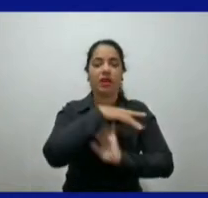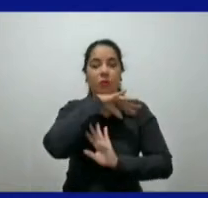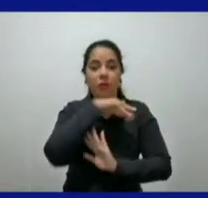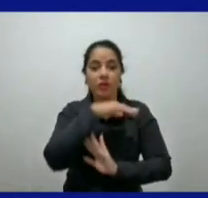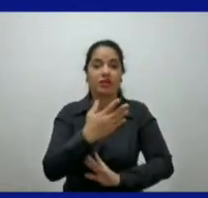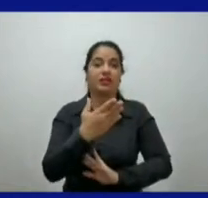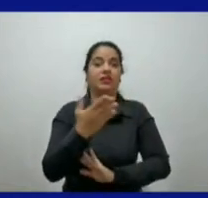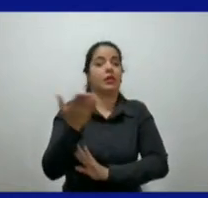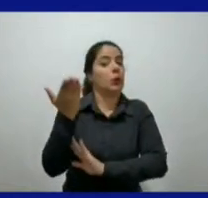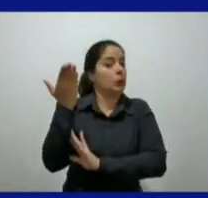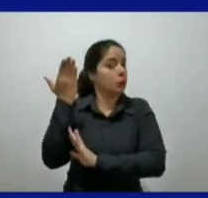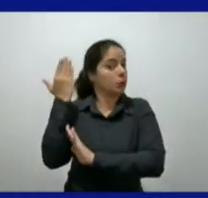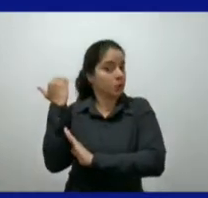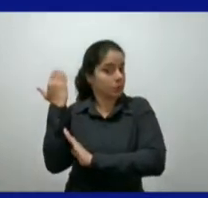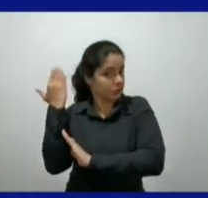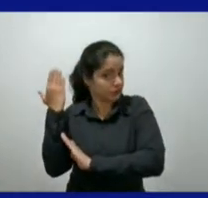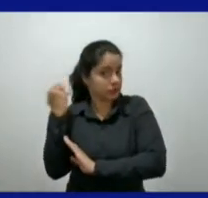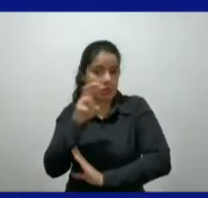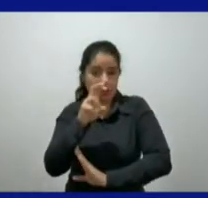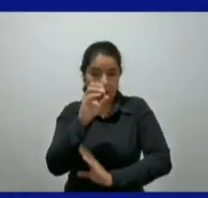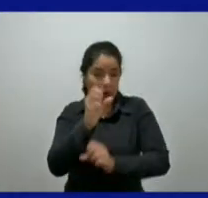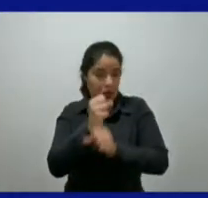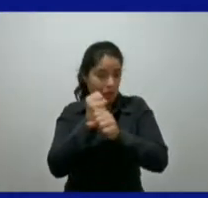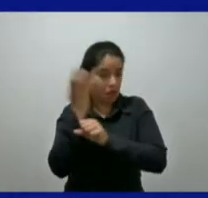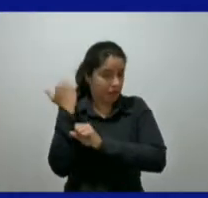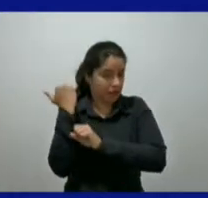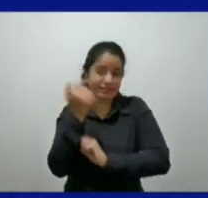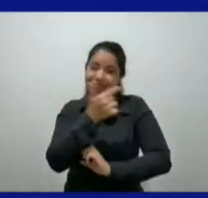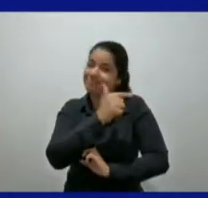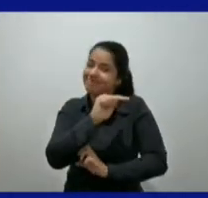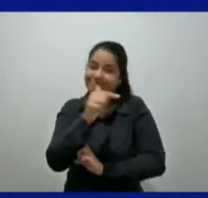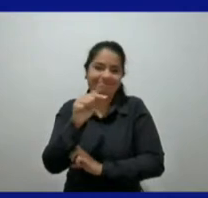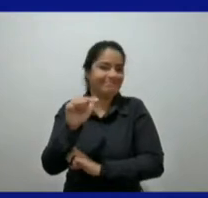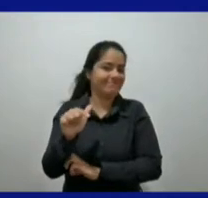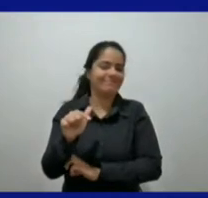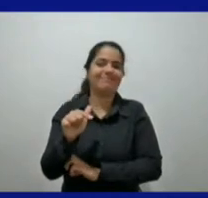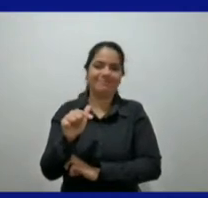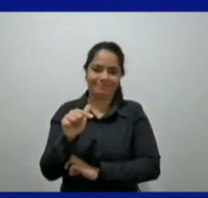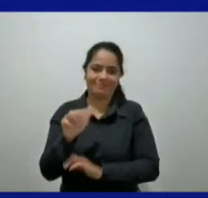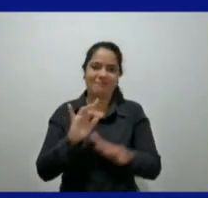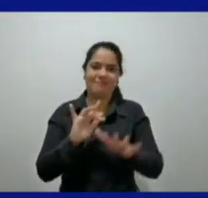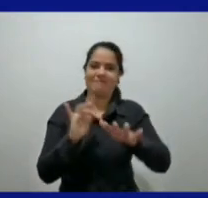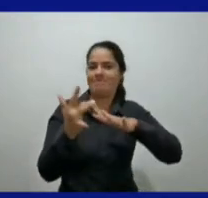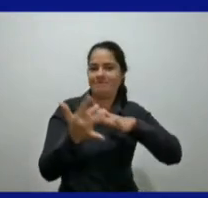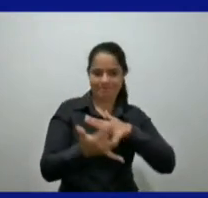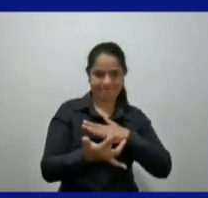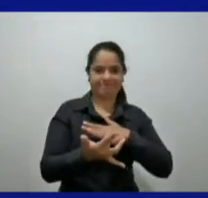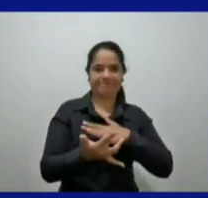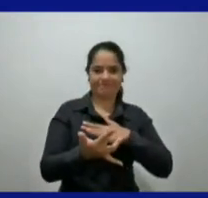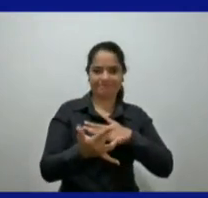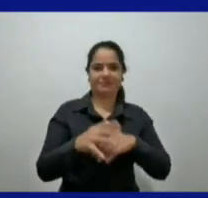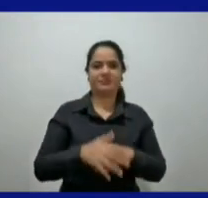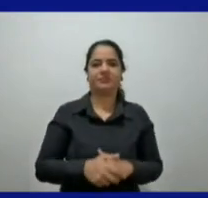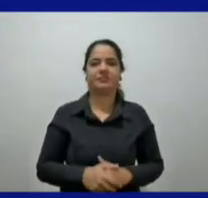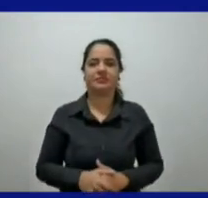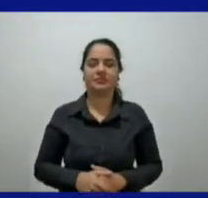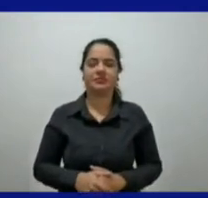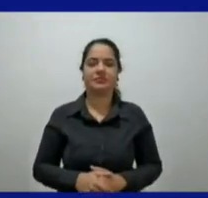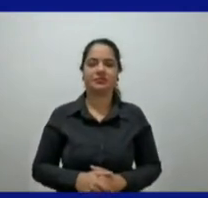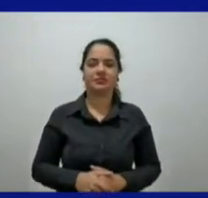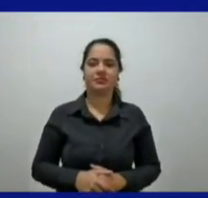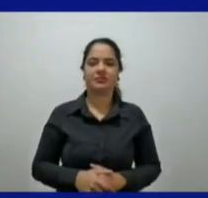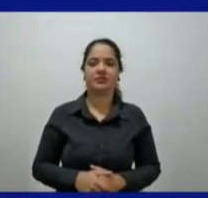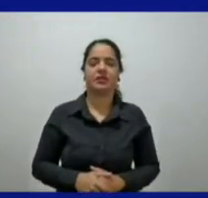Friedman. E o quarto ponto que essas críticas não consideram é que a sociedade hoje